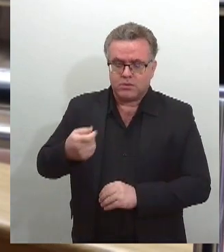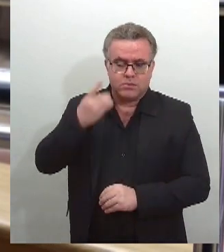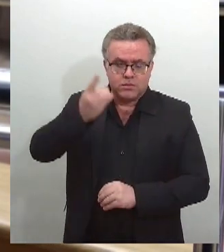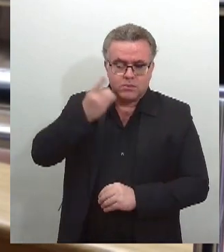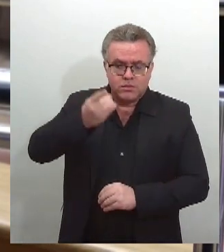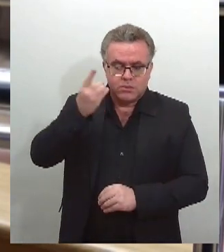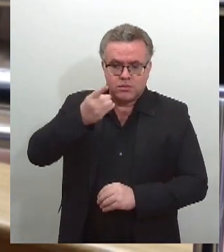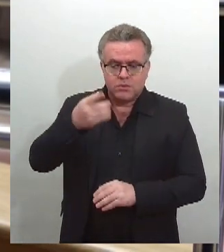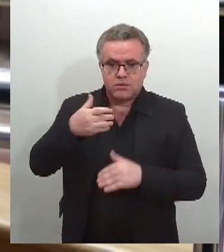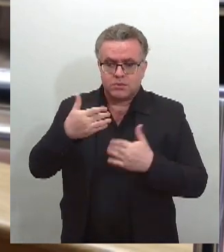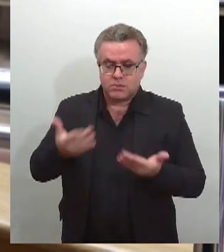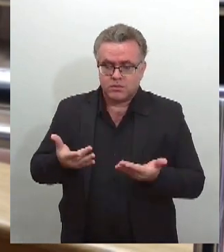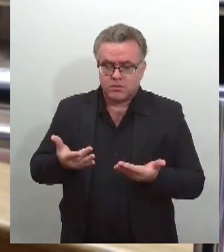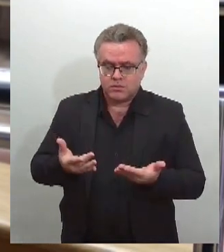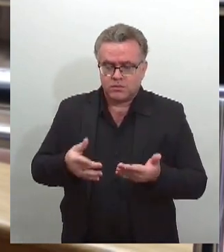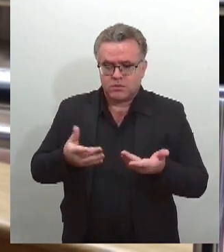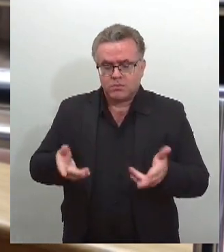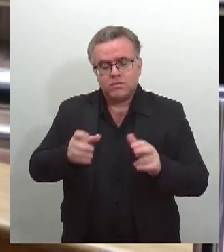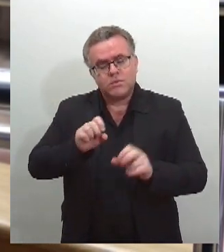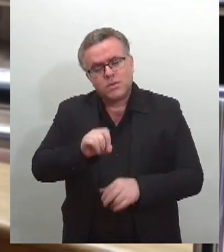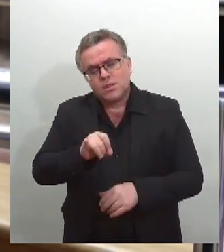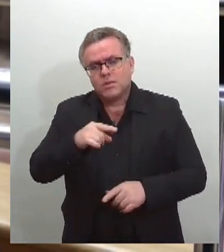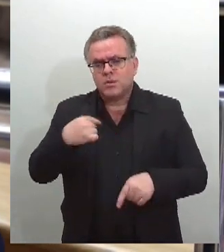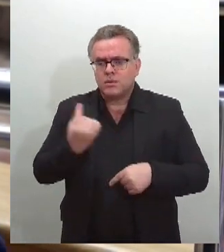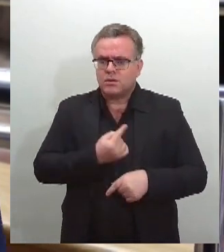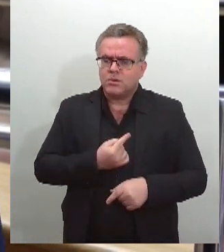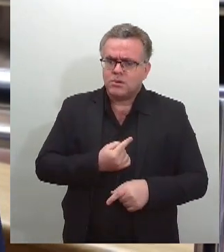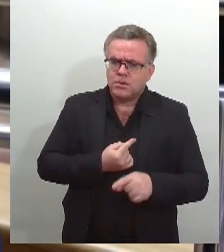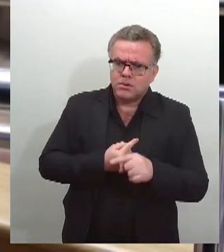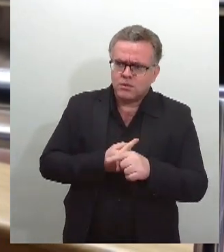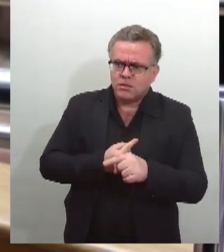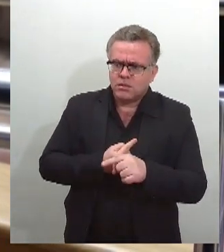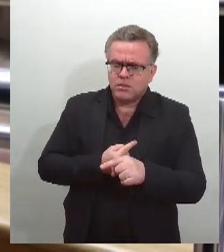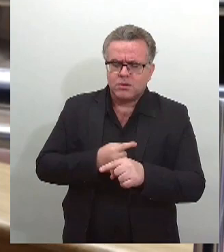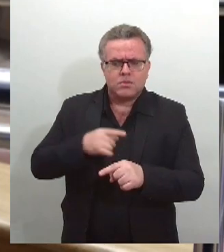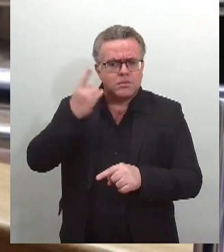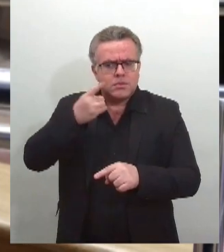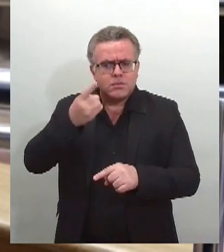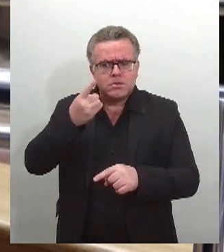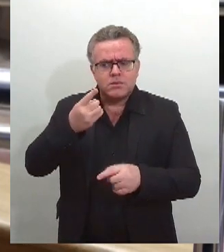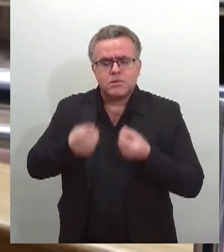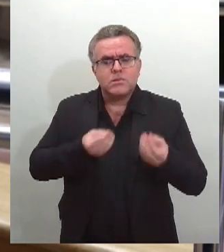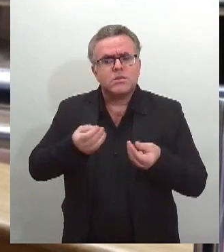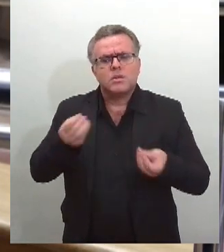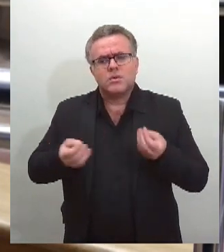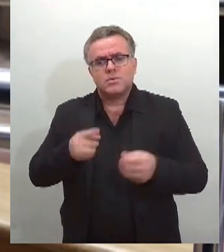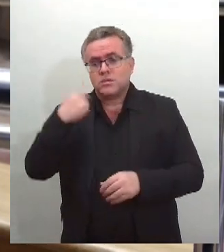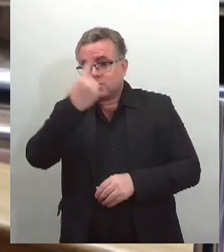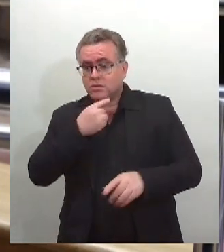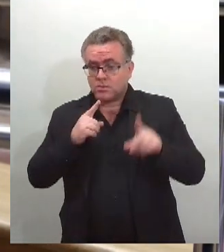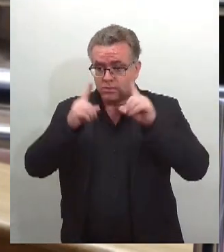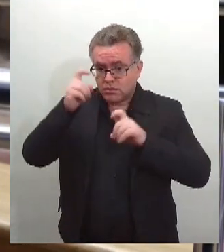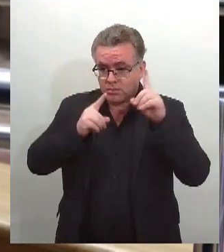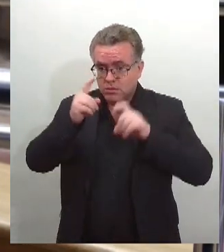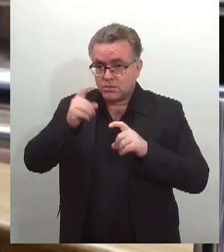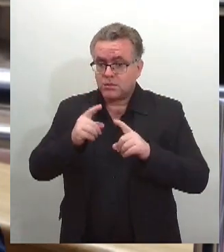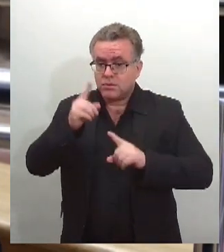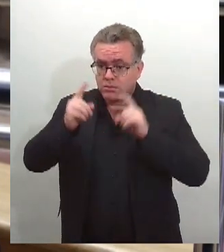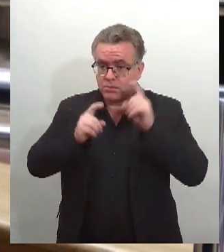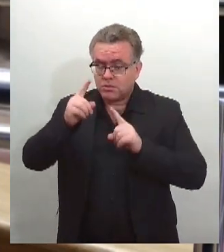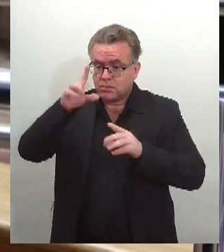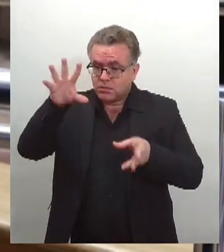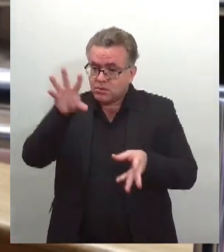Então, agora, se eu dissesse ele é deputado, então já estou colocando a expressão facial